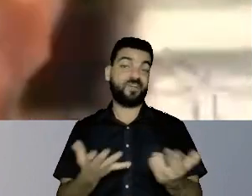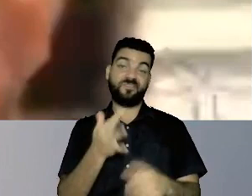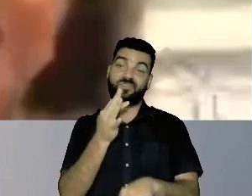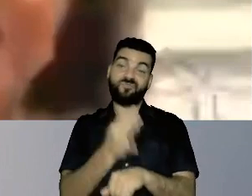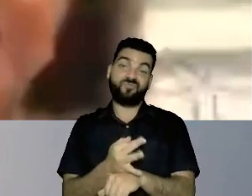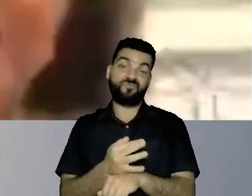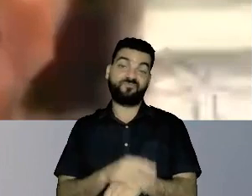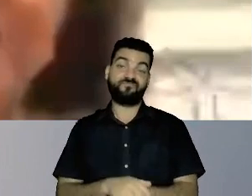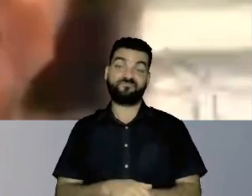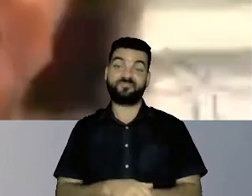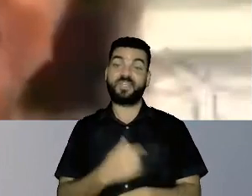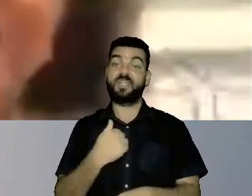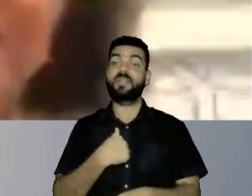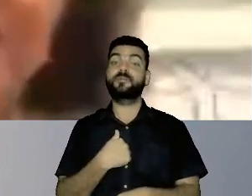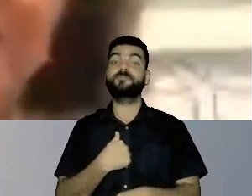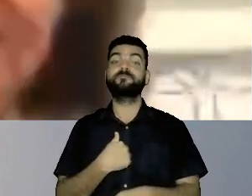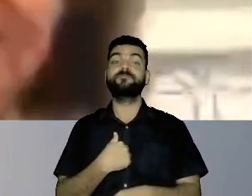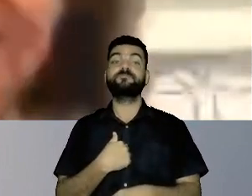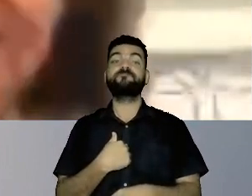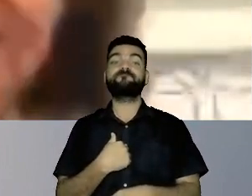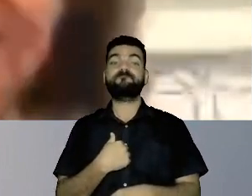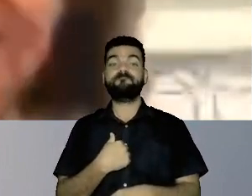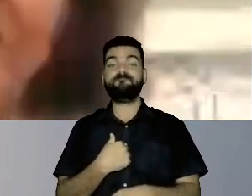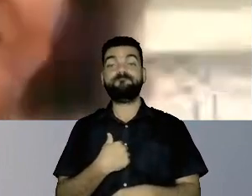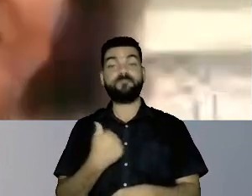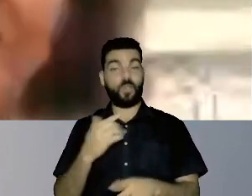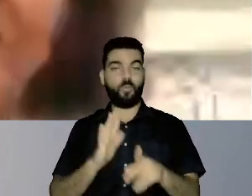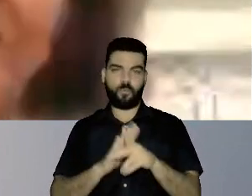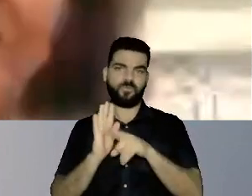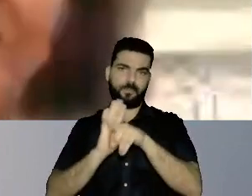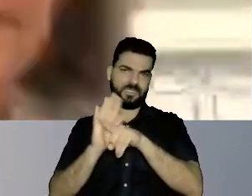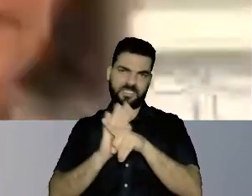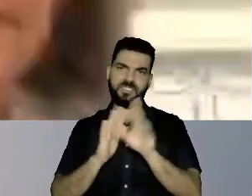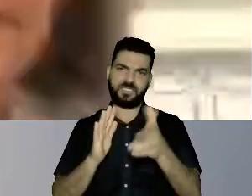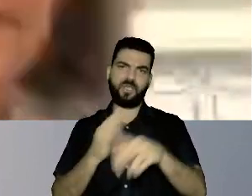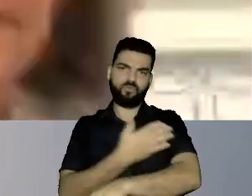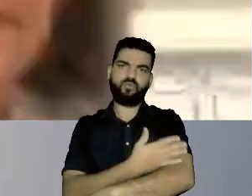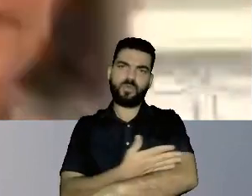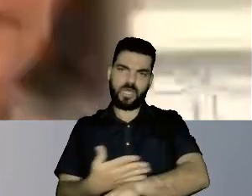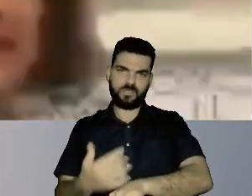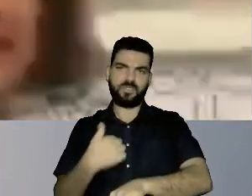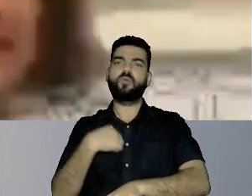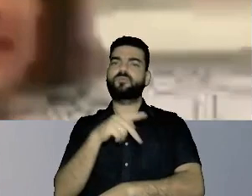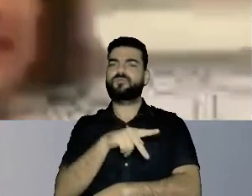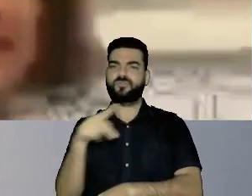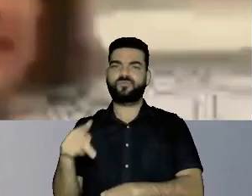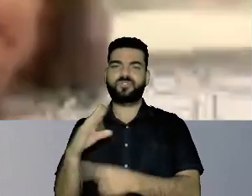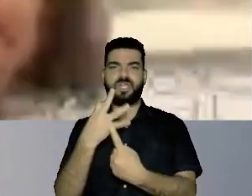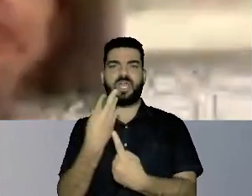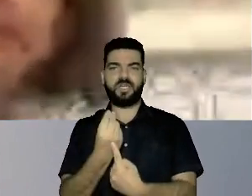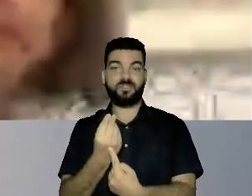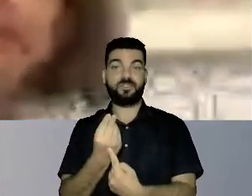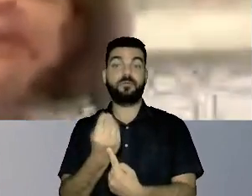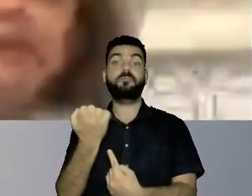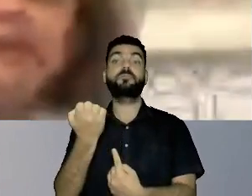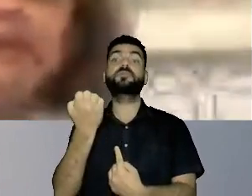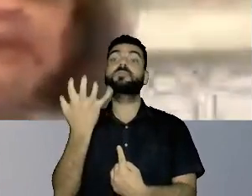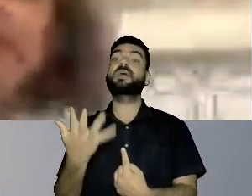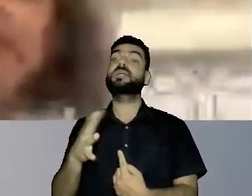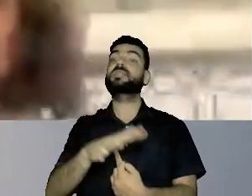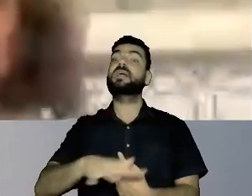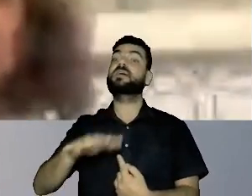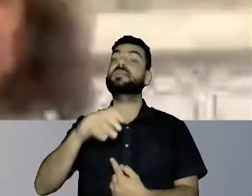nos trazer dessa experiência. E a minha circunstância como